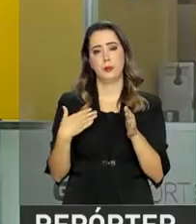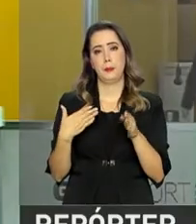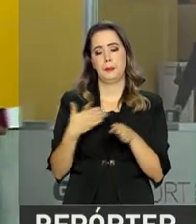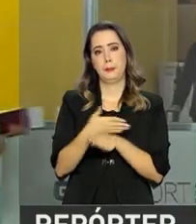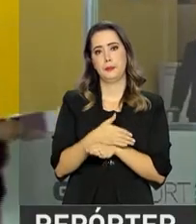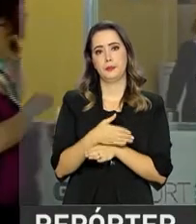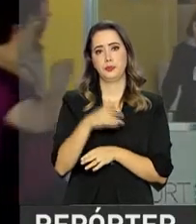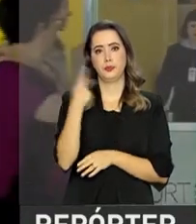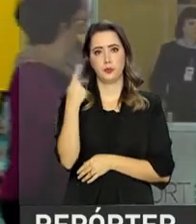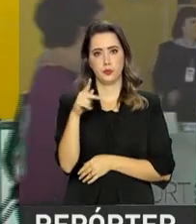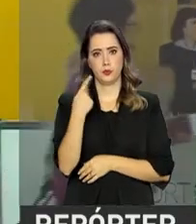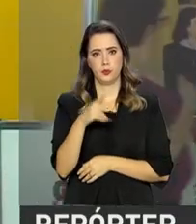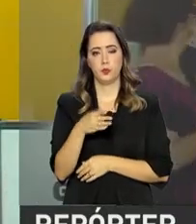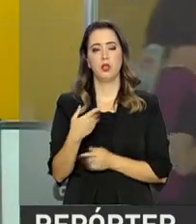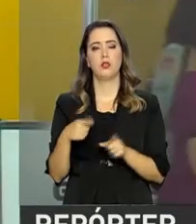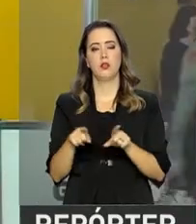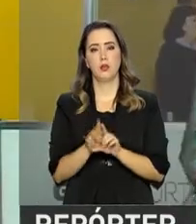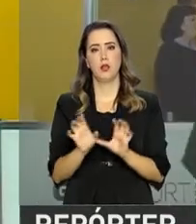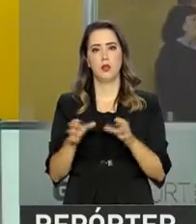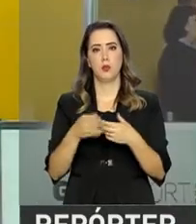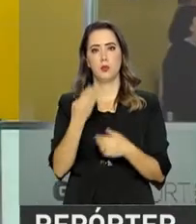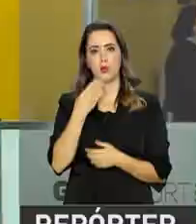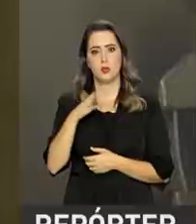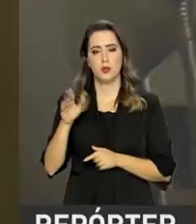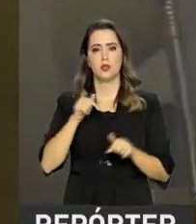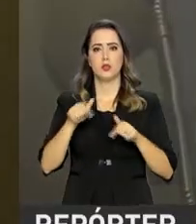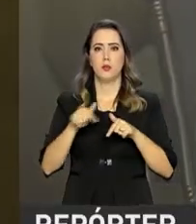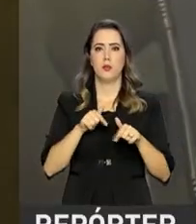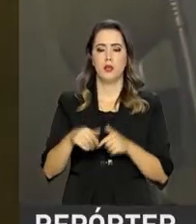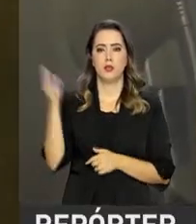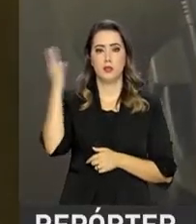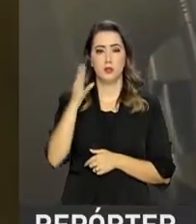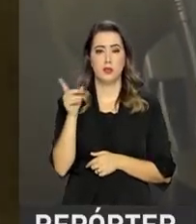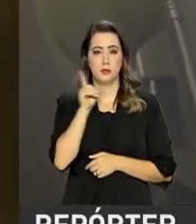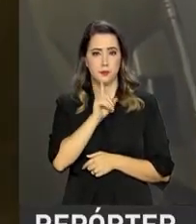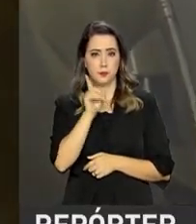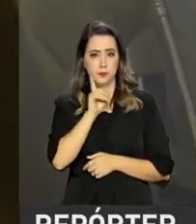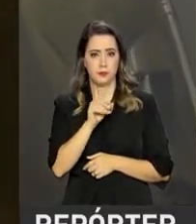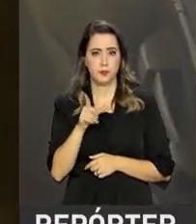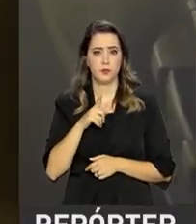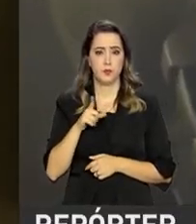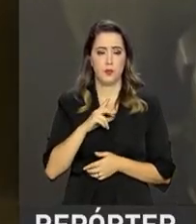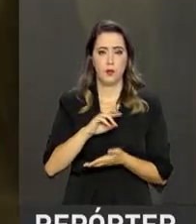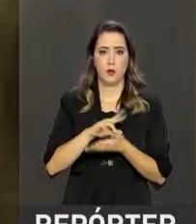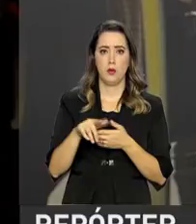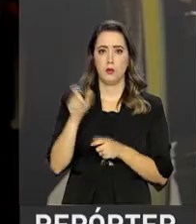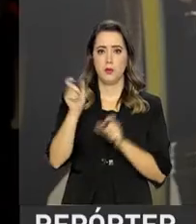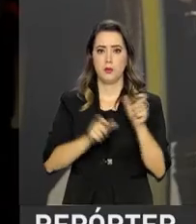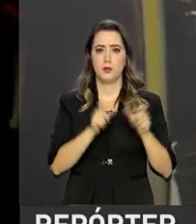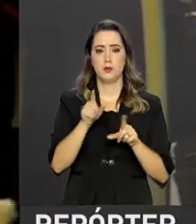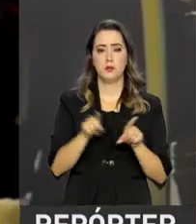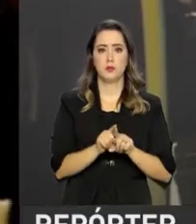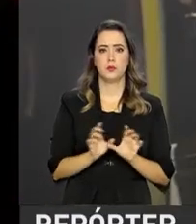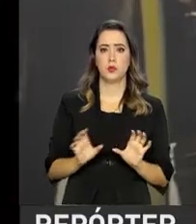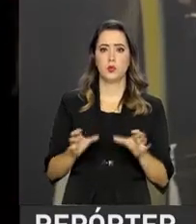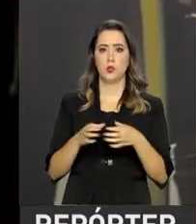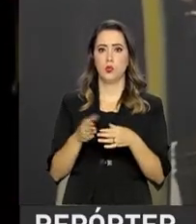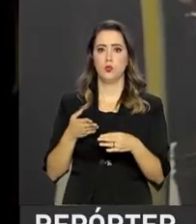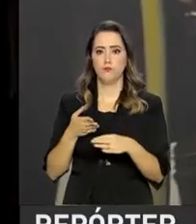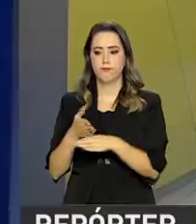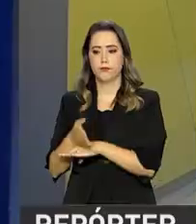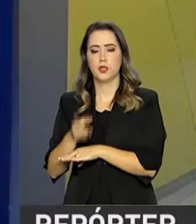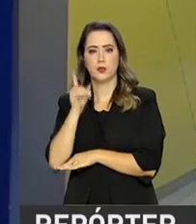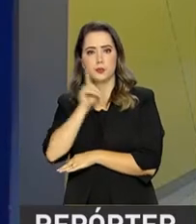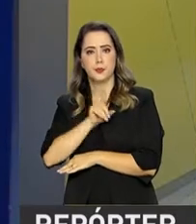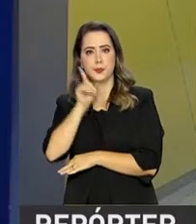criminoso também prometi aos imigrantes trabalho no brasil e nos estados unidos há registros de que brasileiros também migraram aos